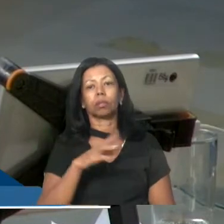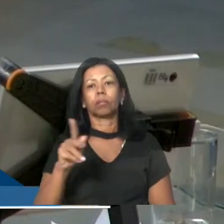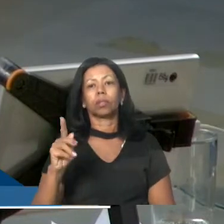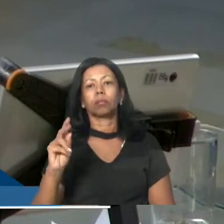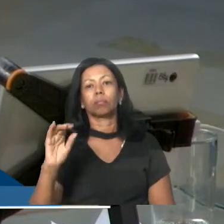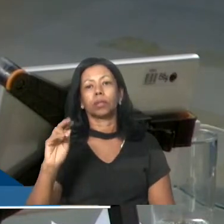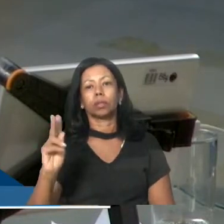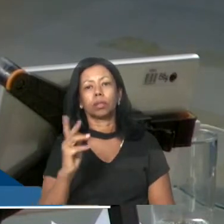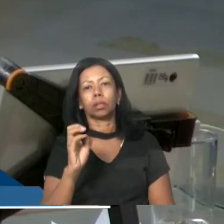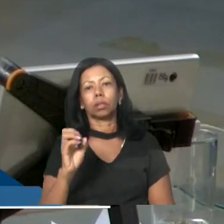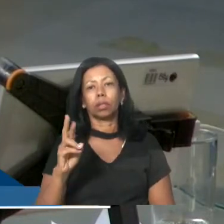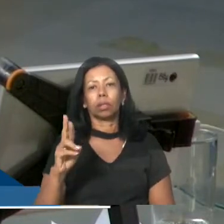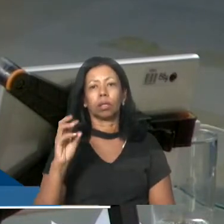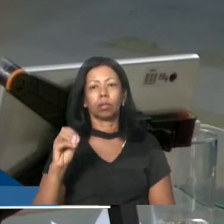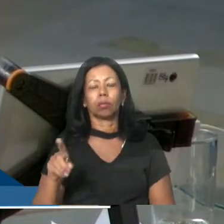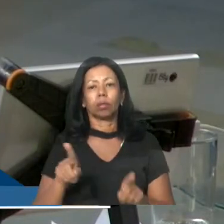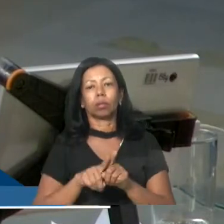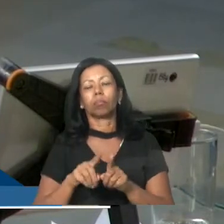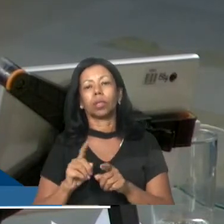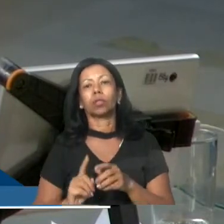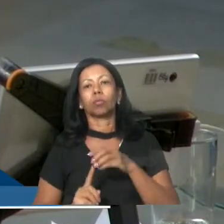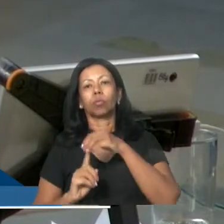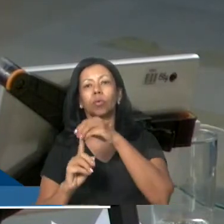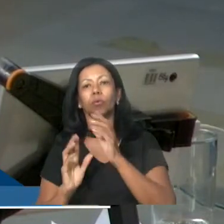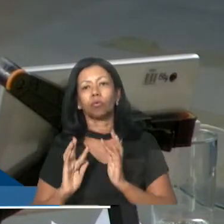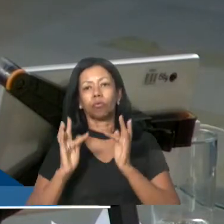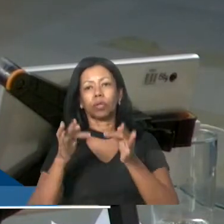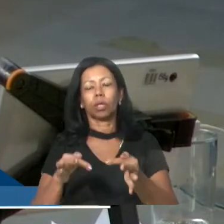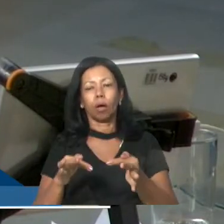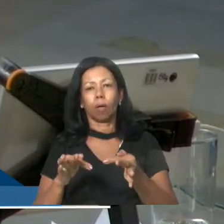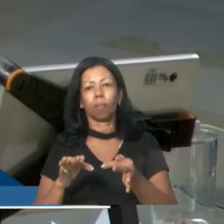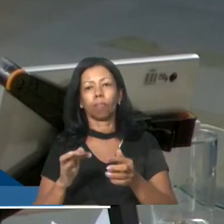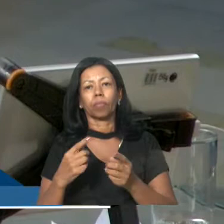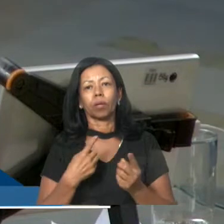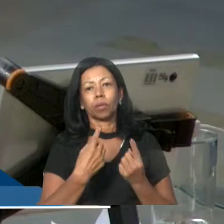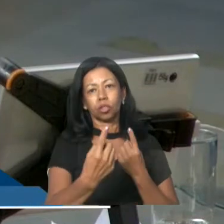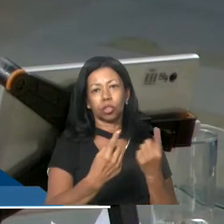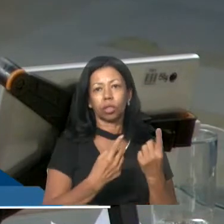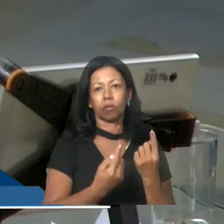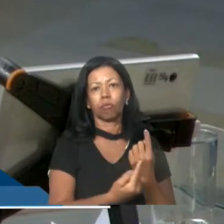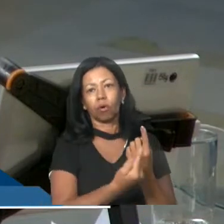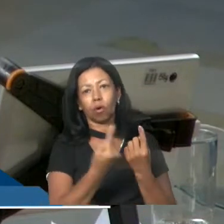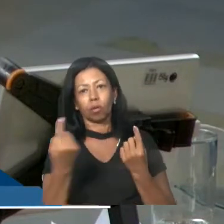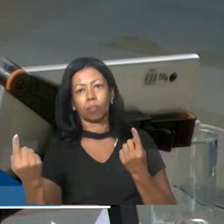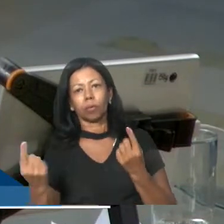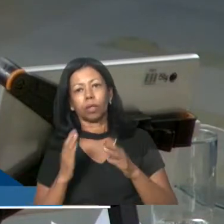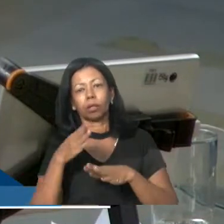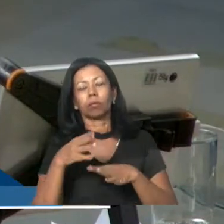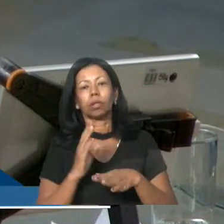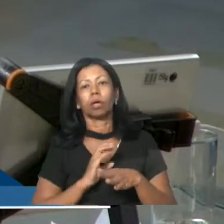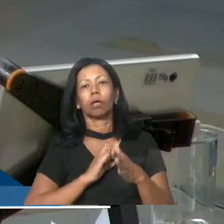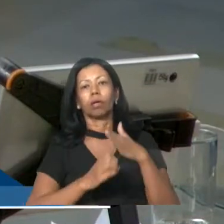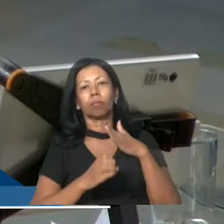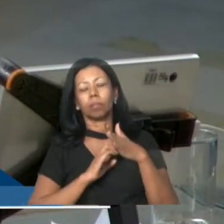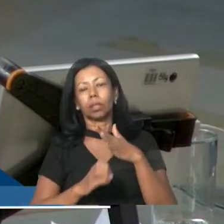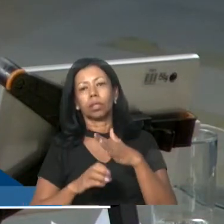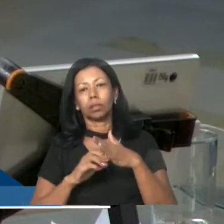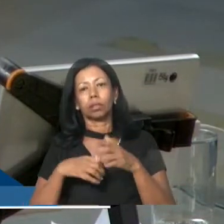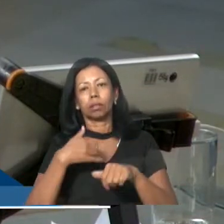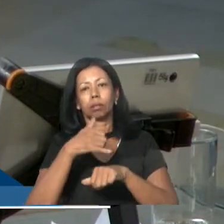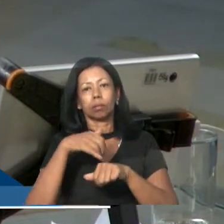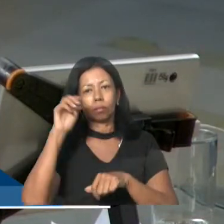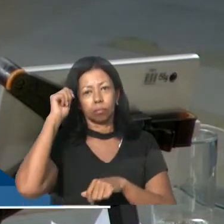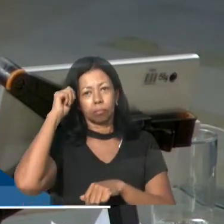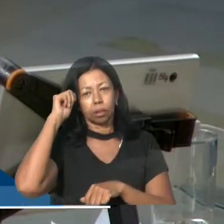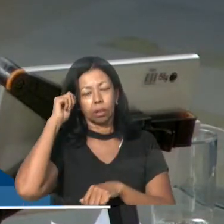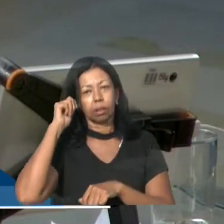E ao invés de ir pela Anchieta, o ônibus volta por dentro da refinaria e faz um trajeto assim mais seguro. Então, meu